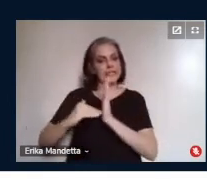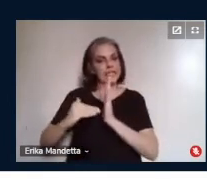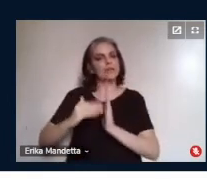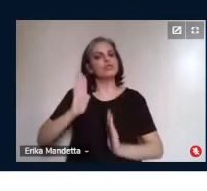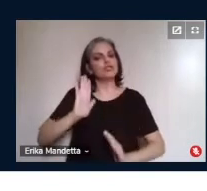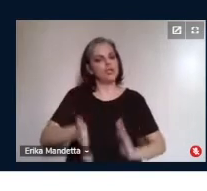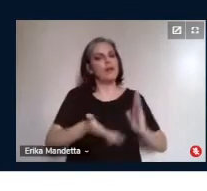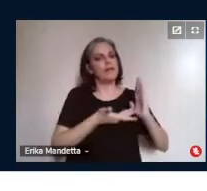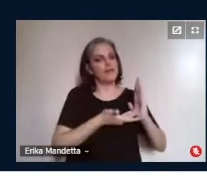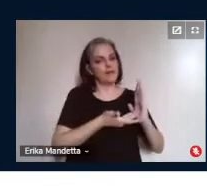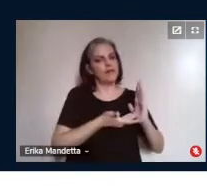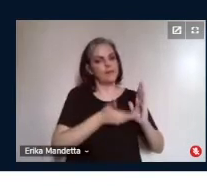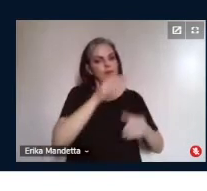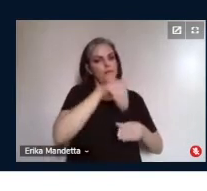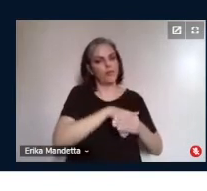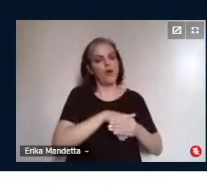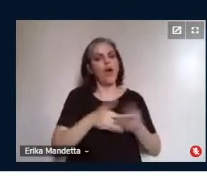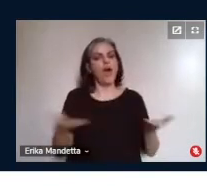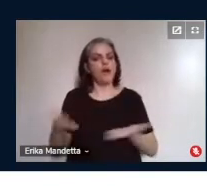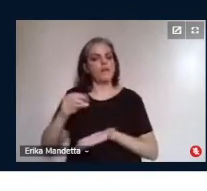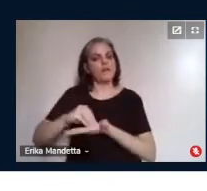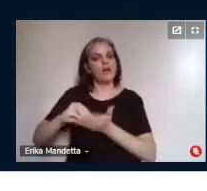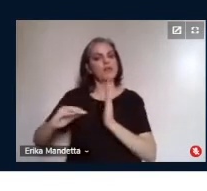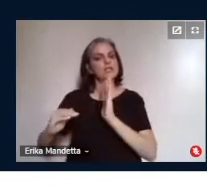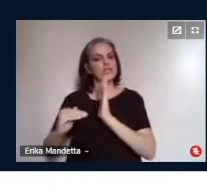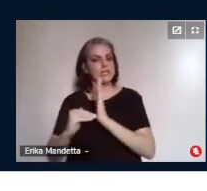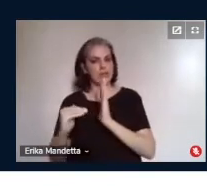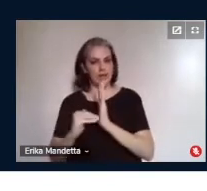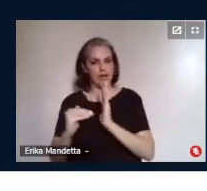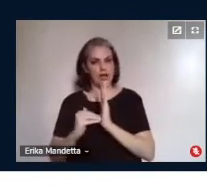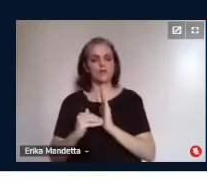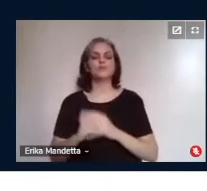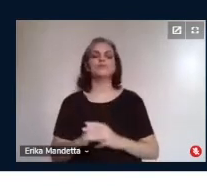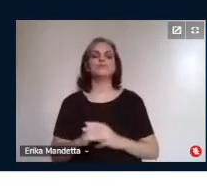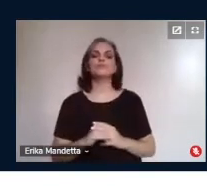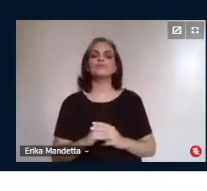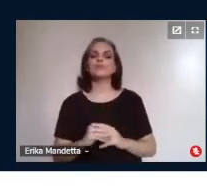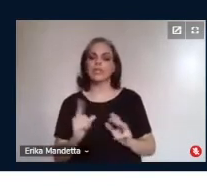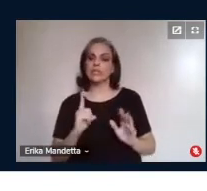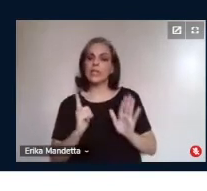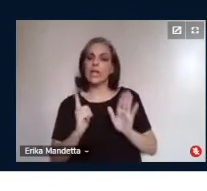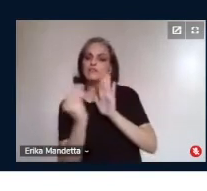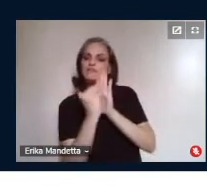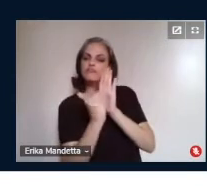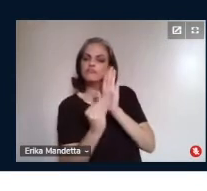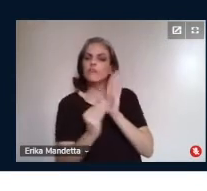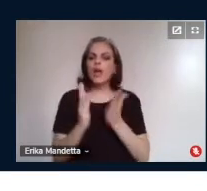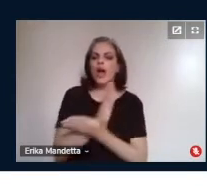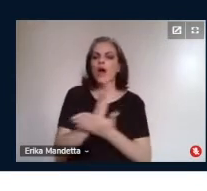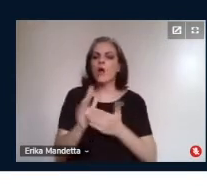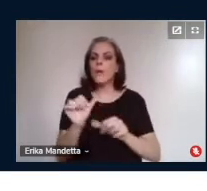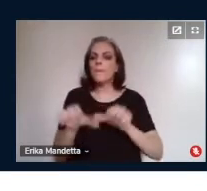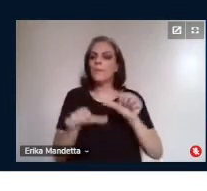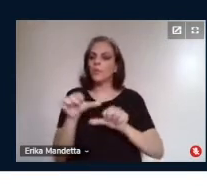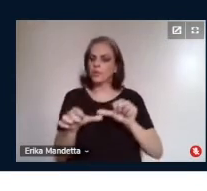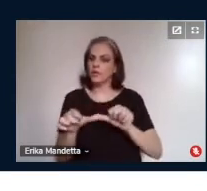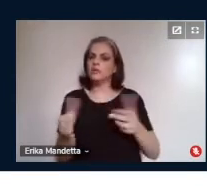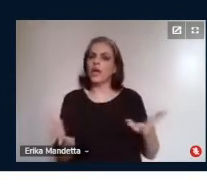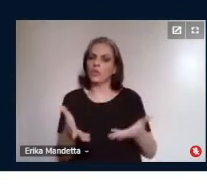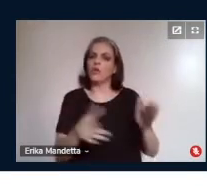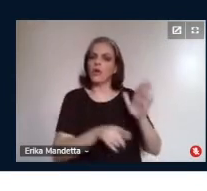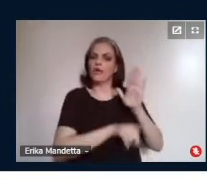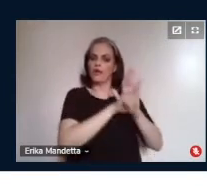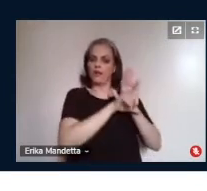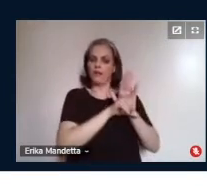Câmara e está em tramitação no Senado, que prevê algumas alterações na legislação atual e que